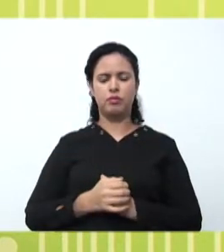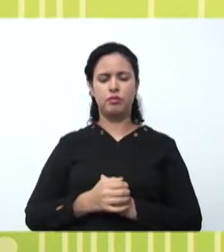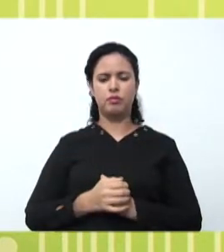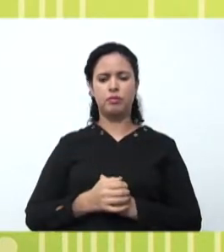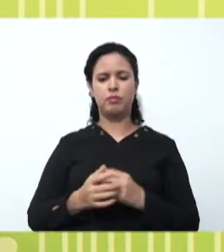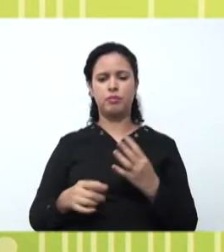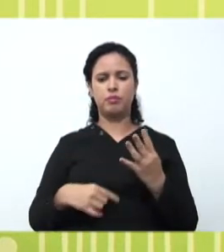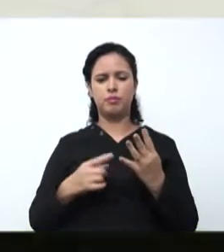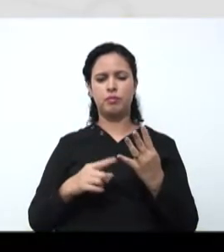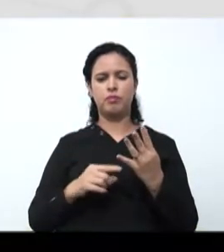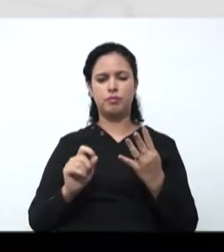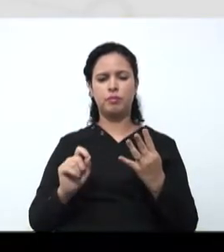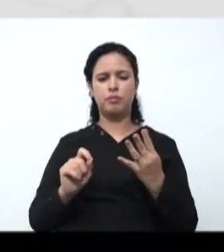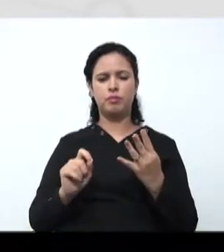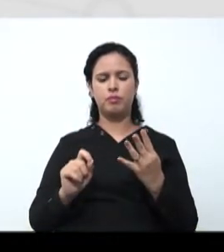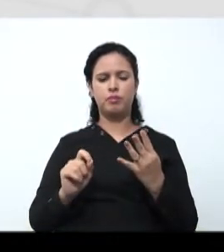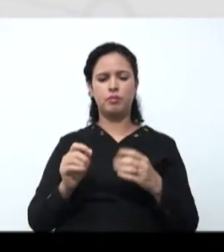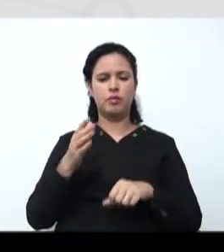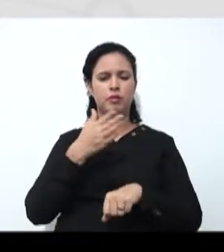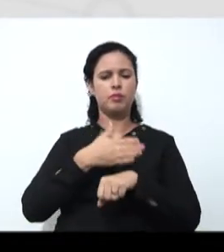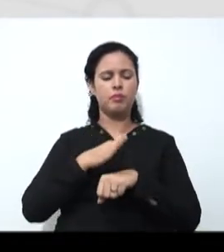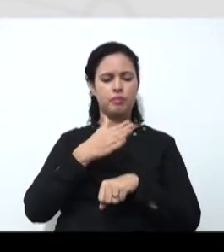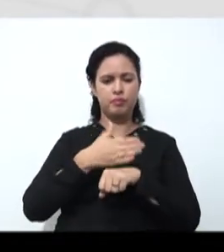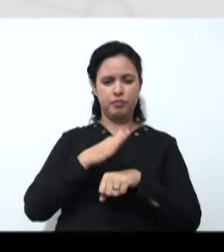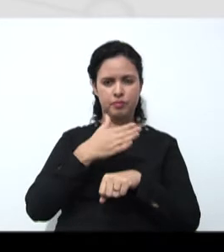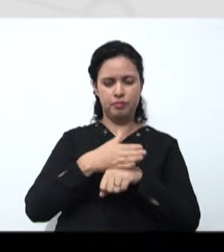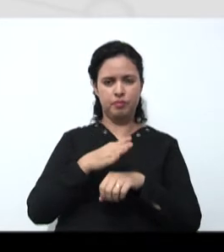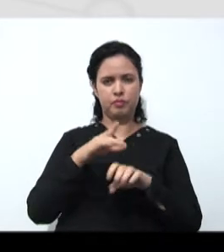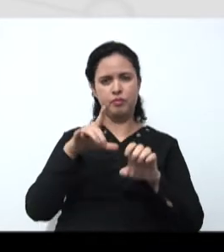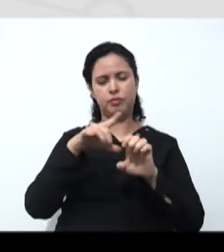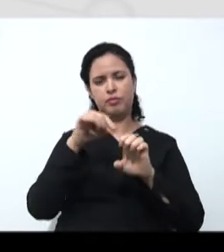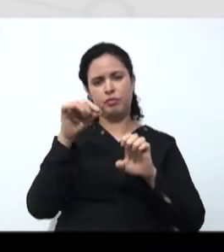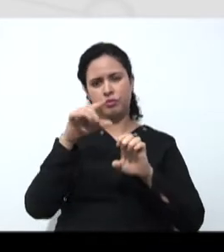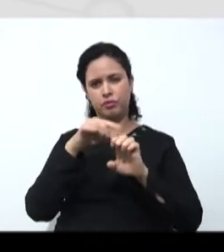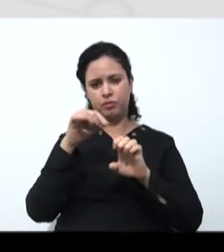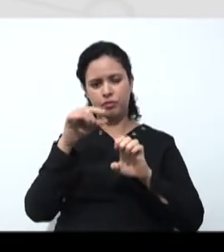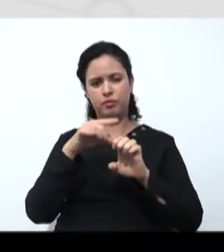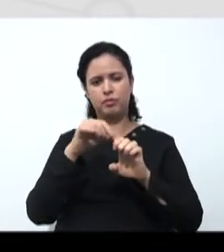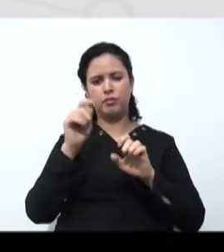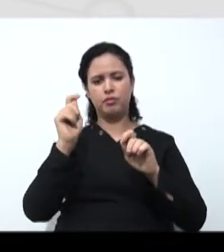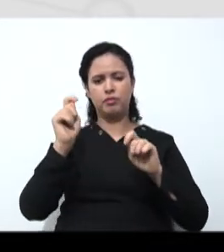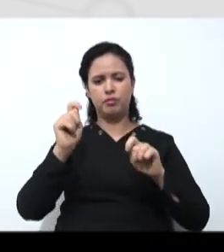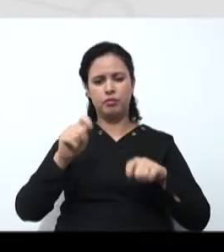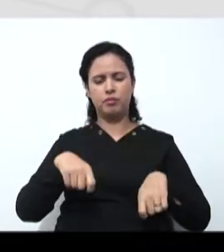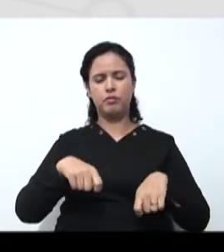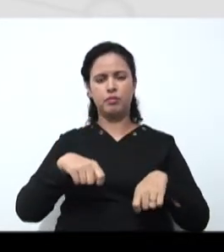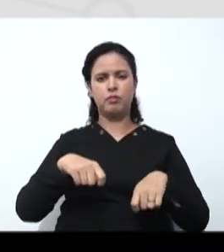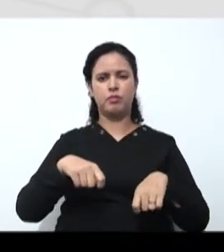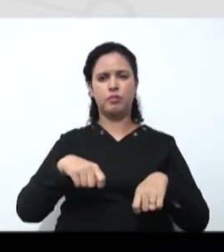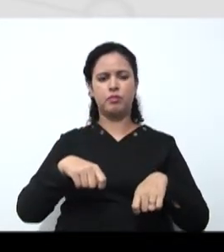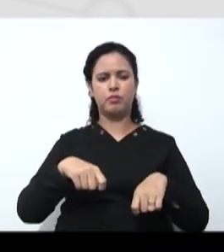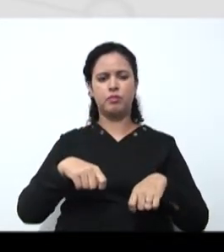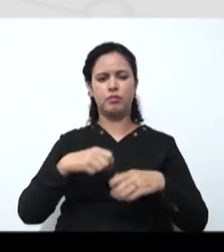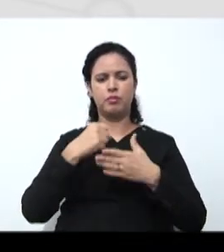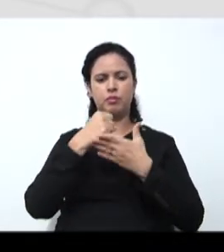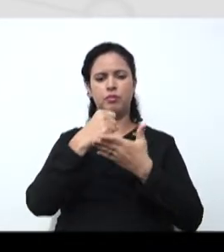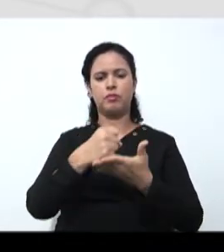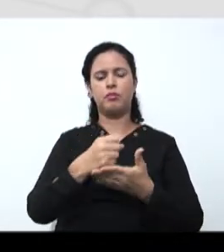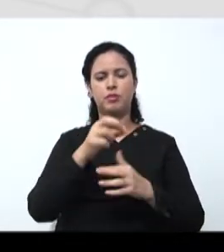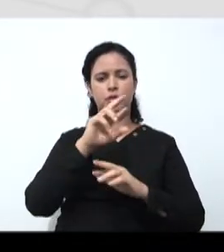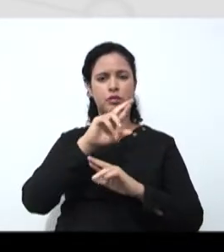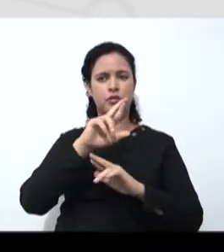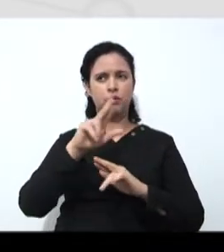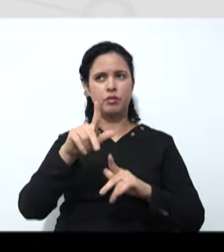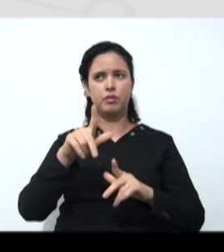no quarto ponto, a gente também pode considerar que as práticas de empreendimentos, elas se referem às